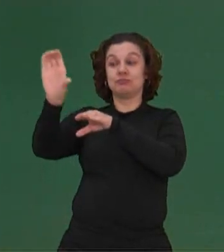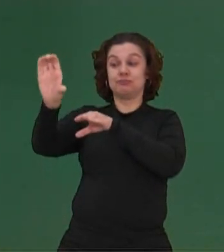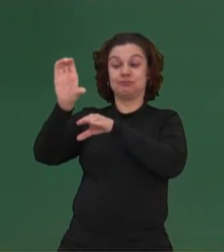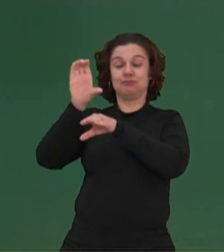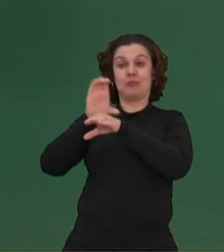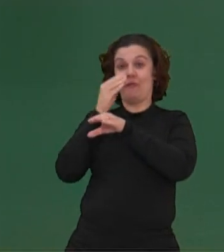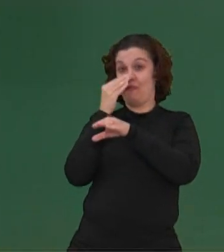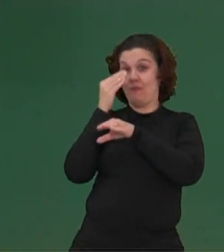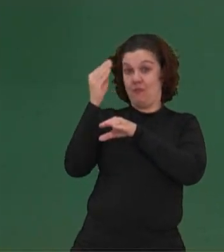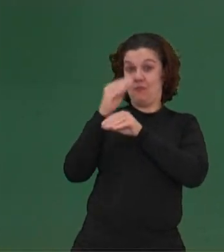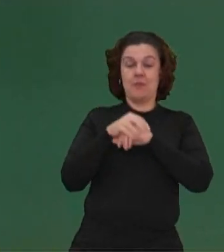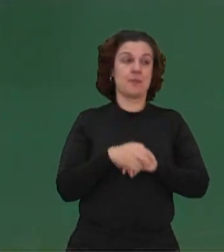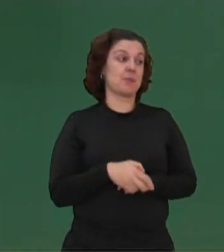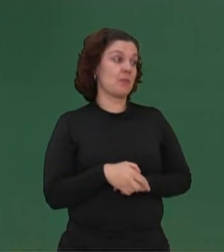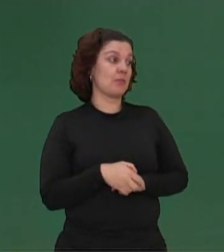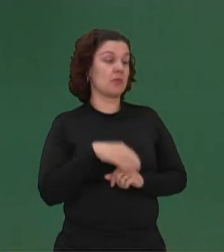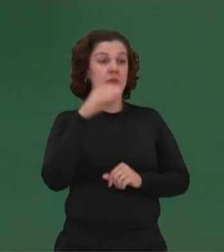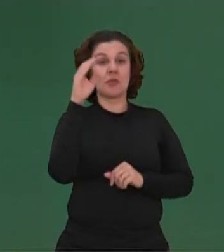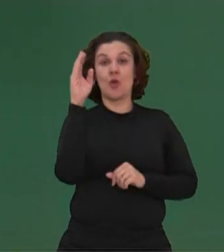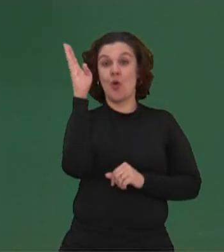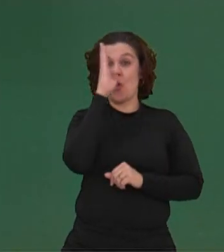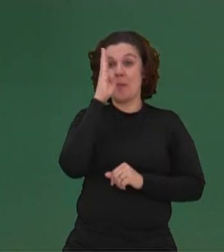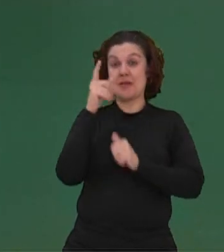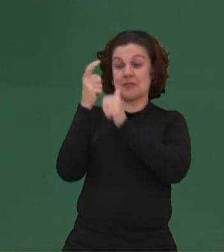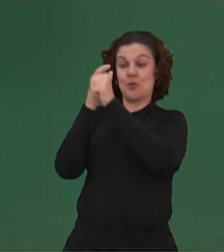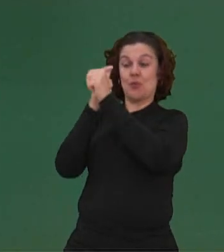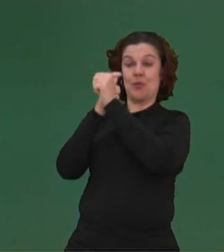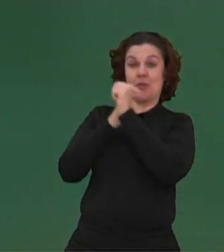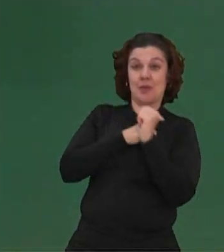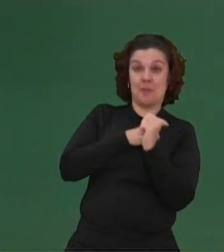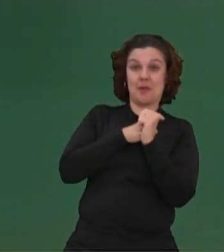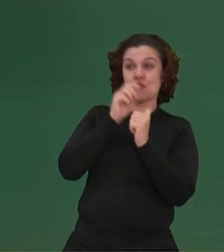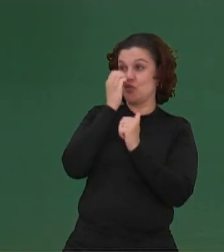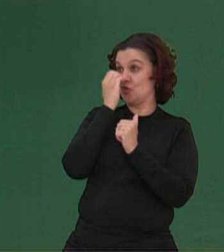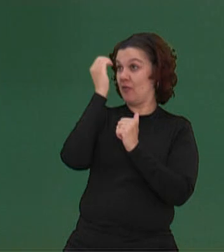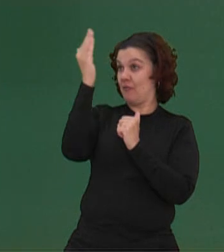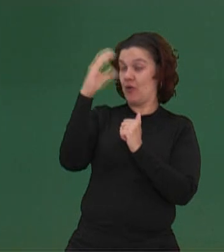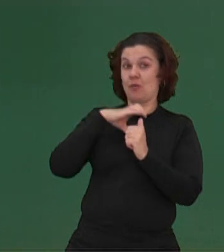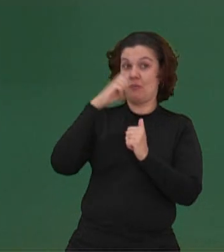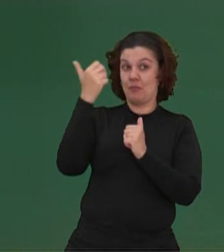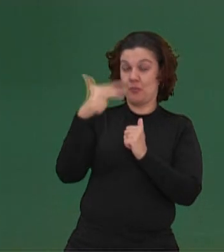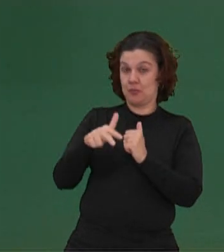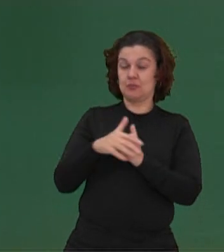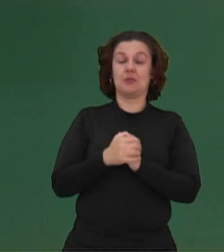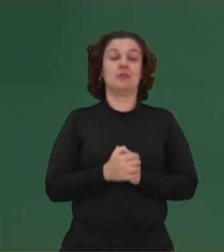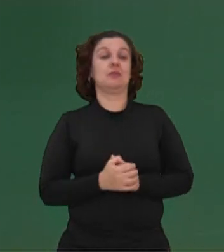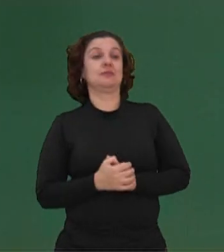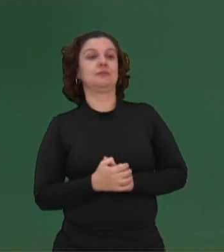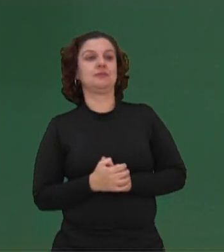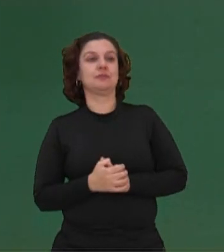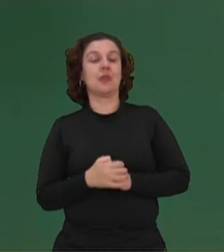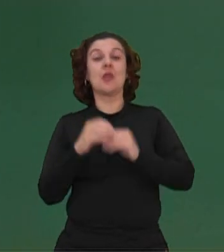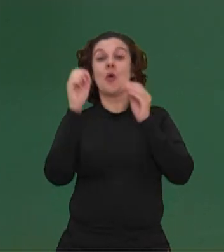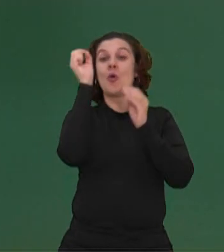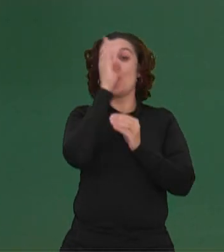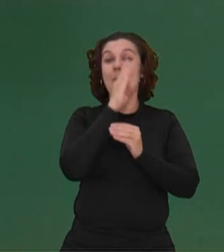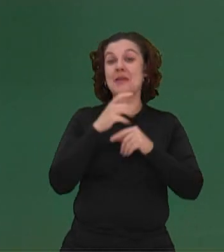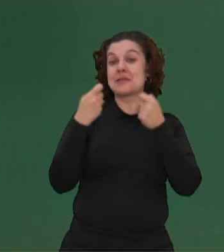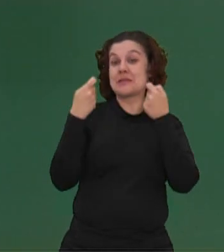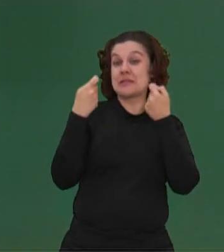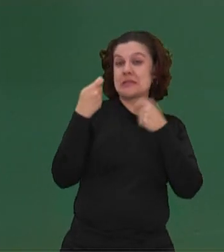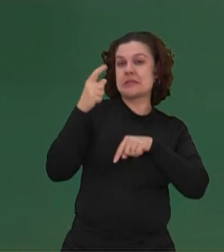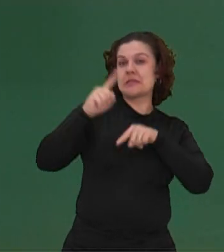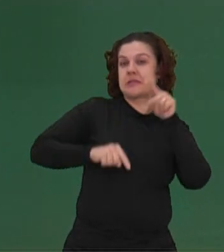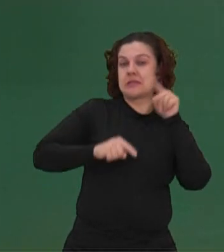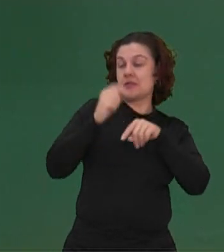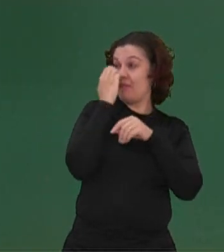externo. O Brasil era dependente do mercado externo, está aqui no esquema mostrando. O Brasil precisava de mercadorias